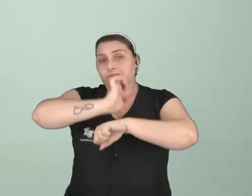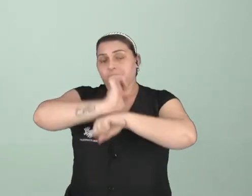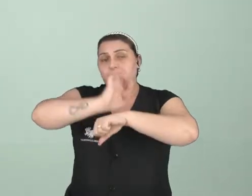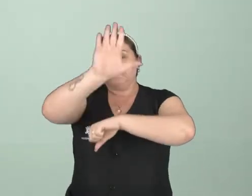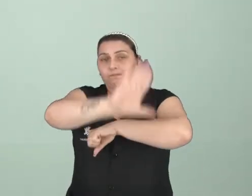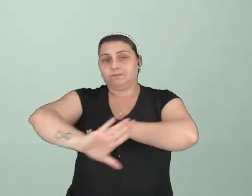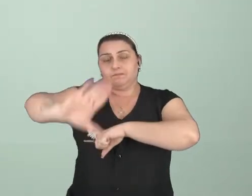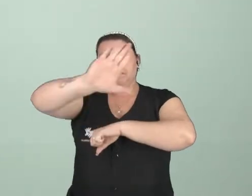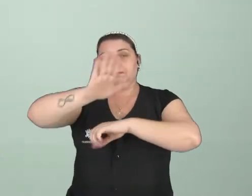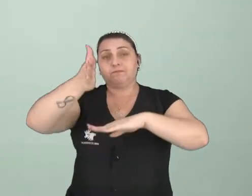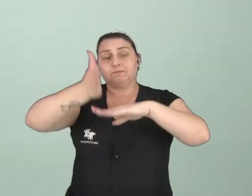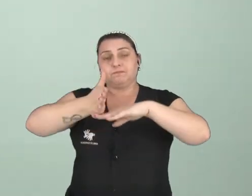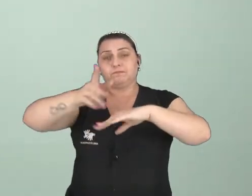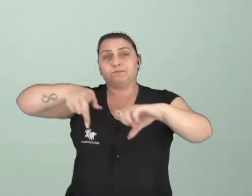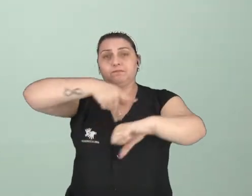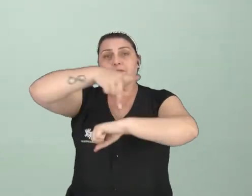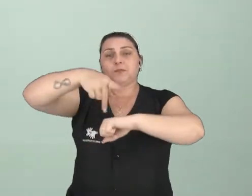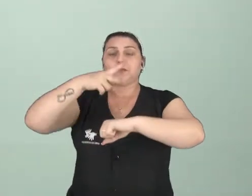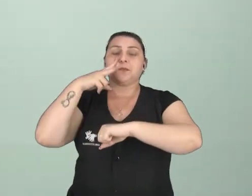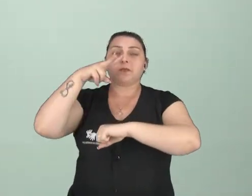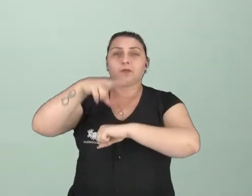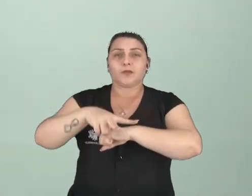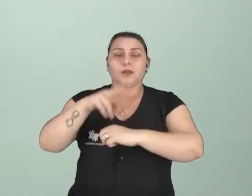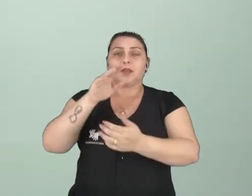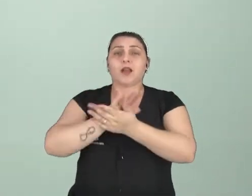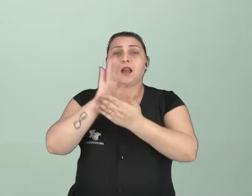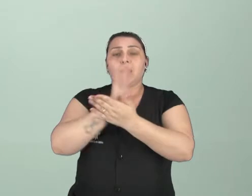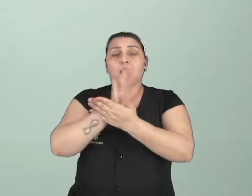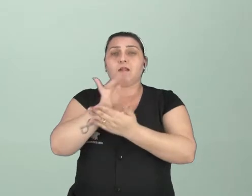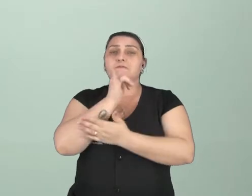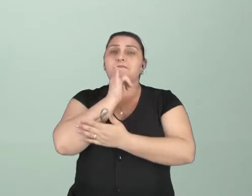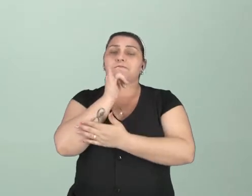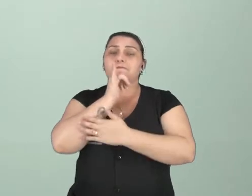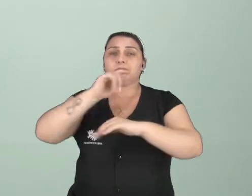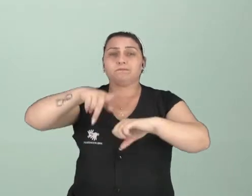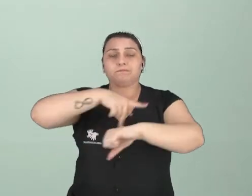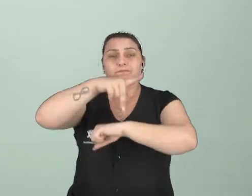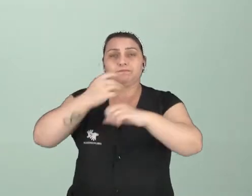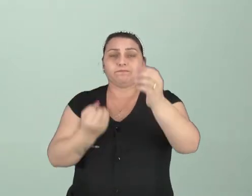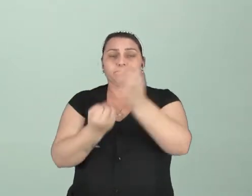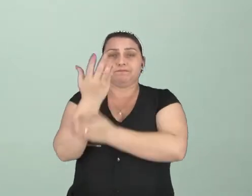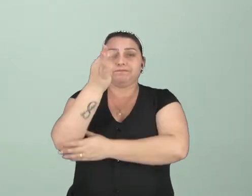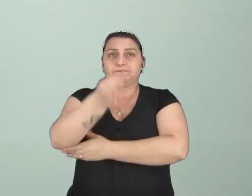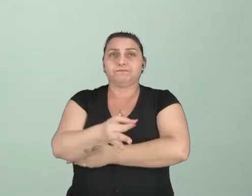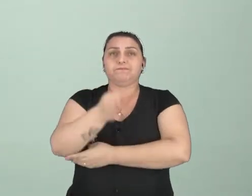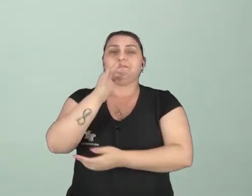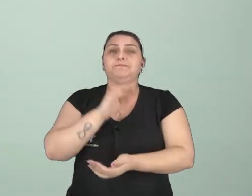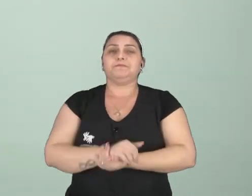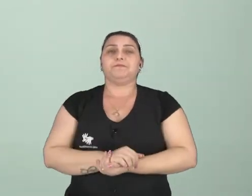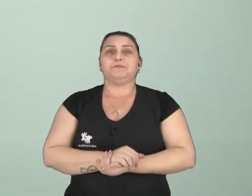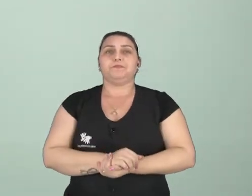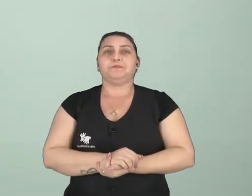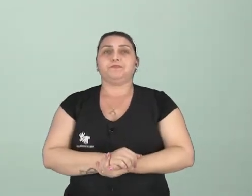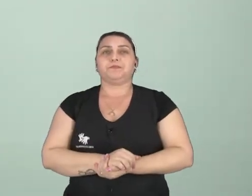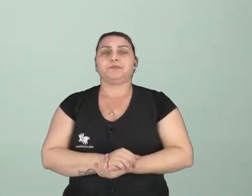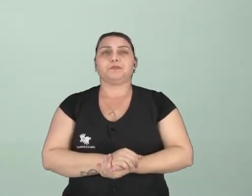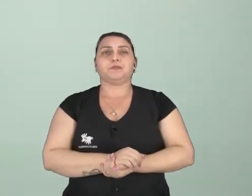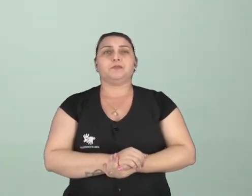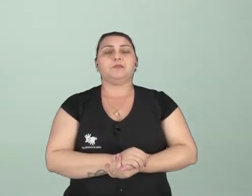Nacional Moderno, eles são esses países. E a gente vai ver um pouquinho, alguns exemplos desses países que surgem, certo? Então vamos